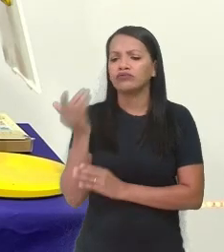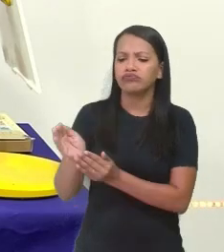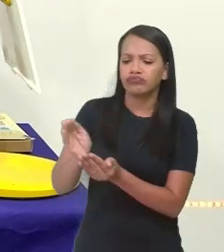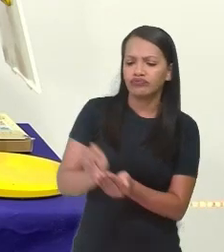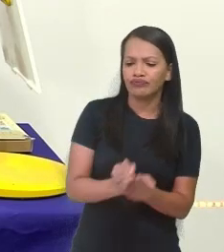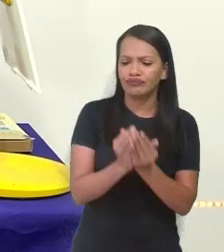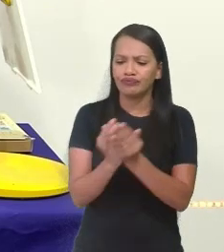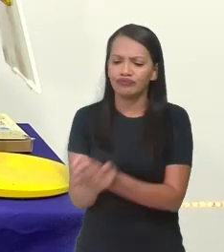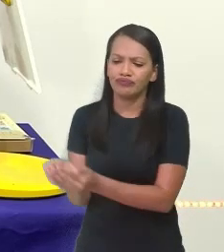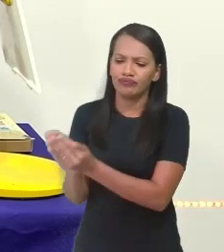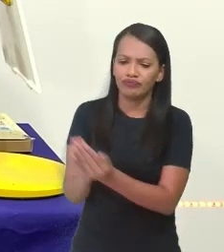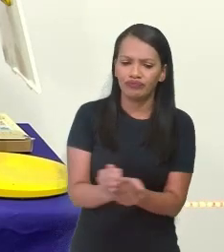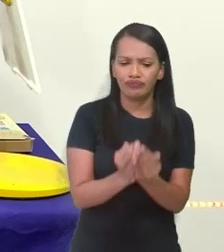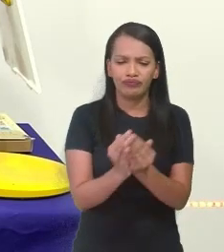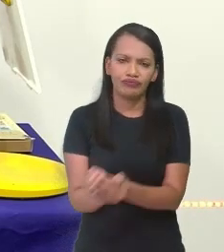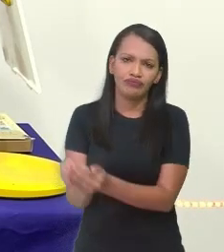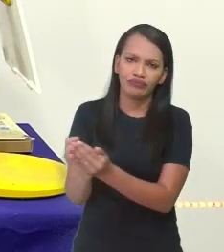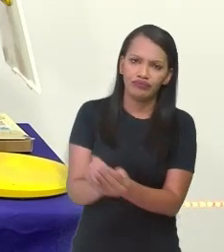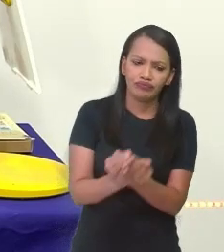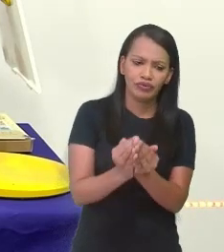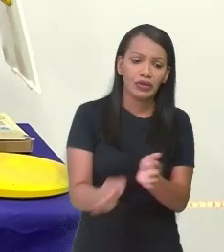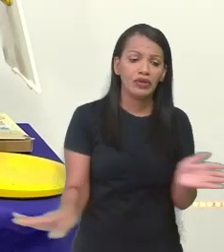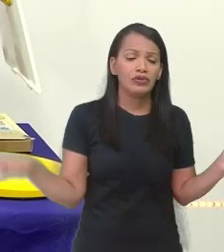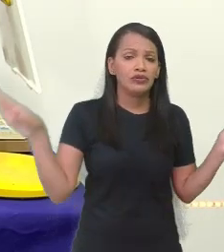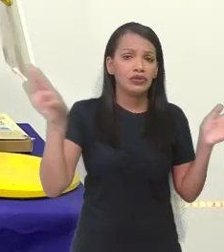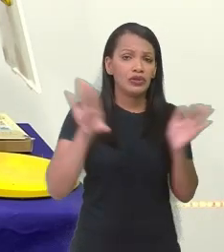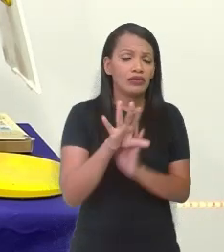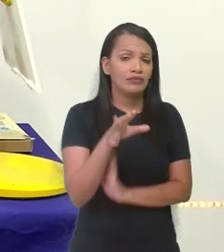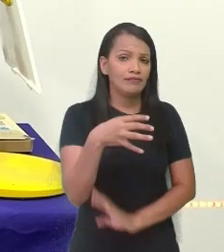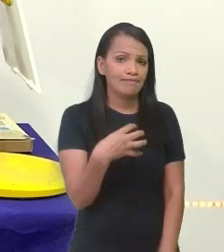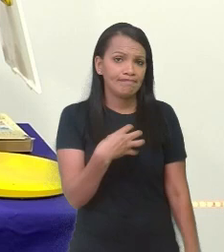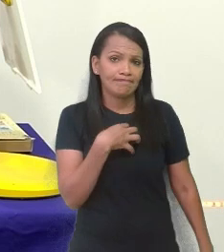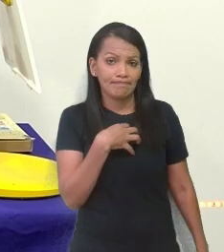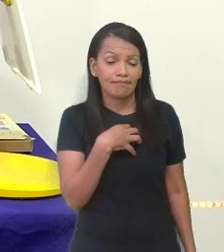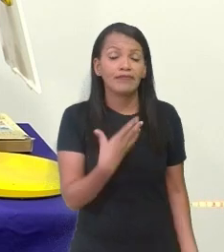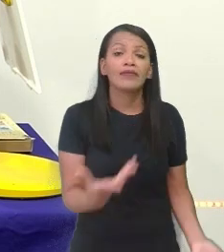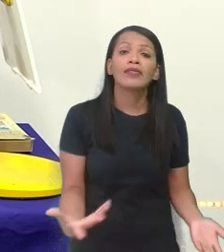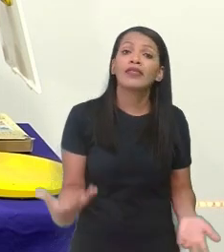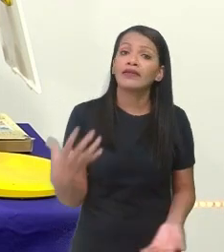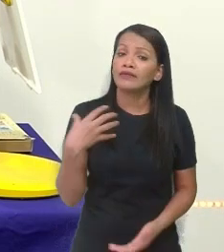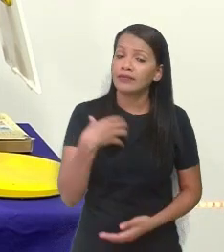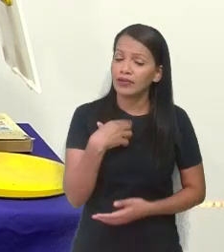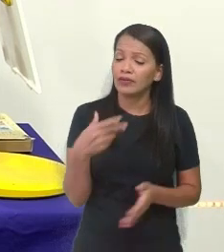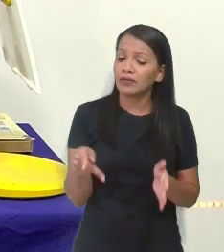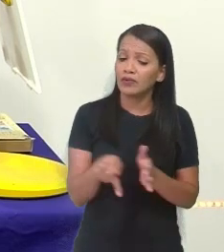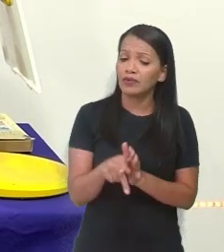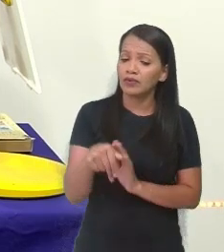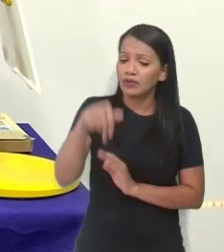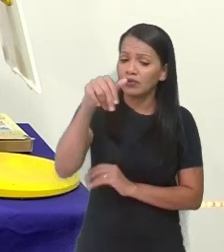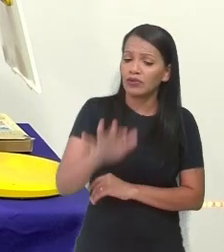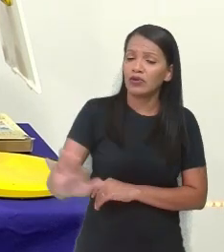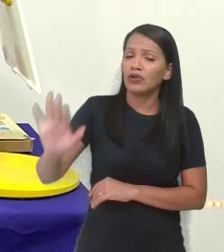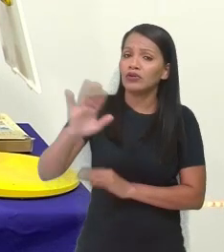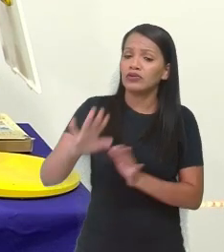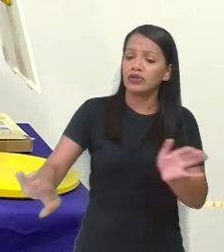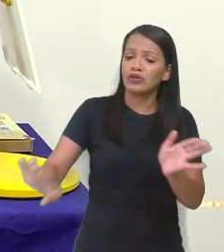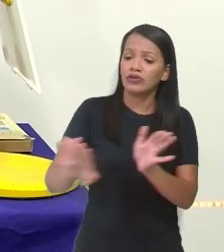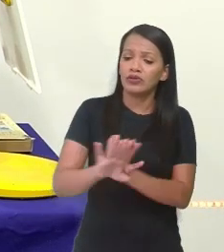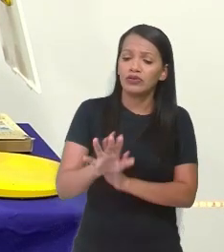em Salvador, não é? Então, Salvador faz parte de onde? Do Nordeste. Quando ele chegou em